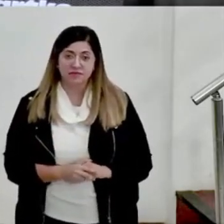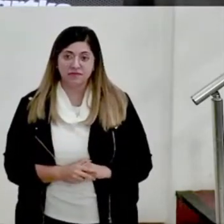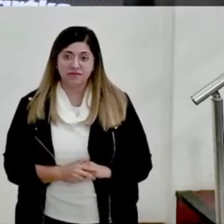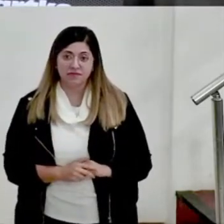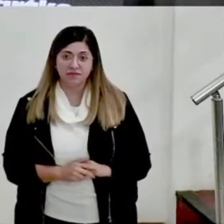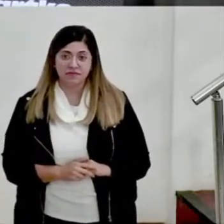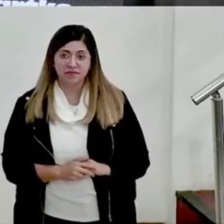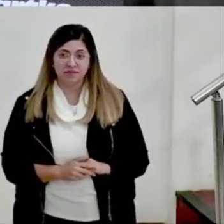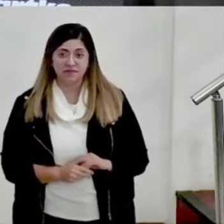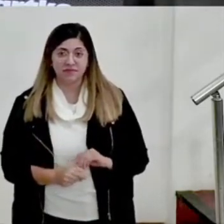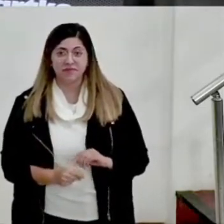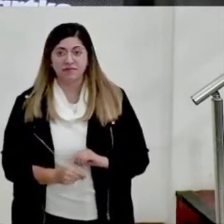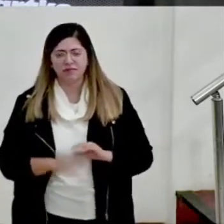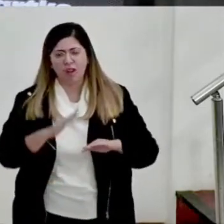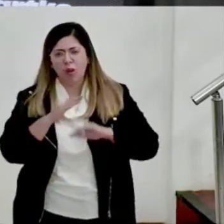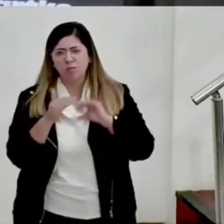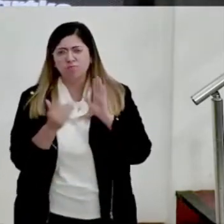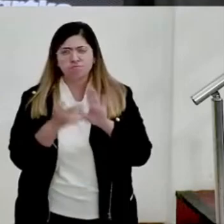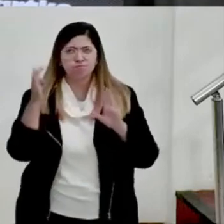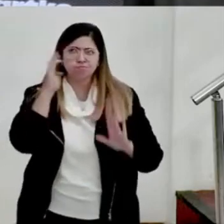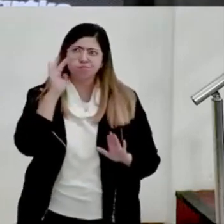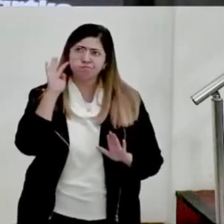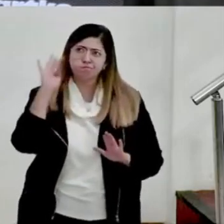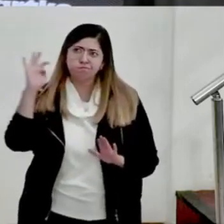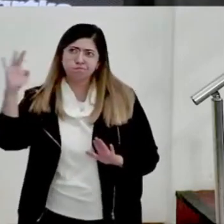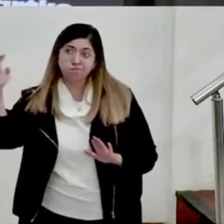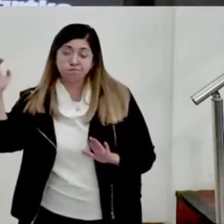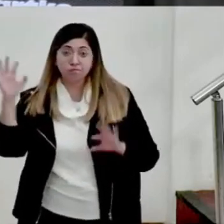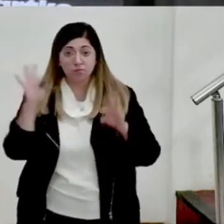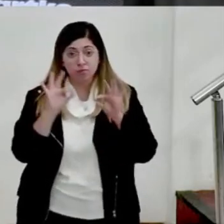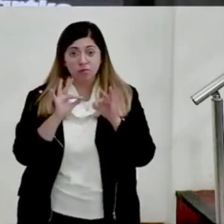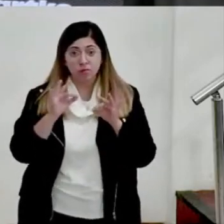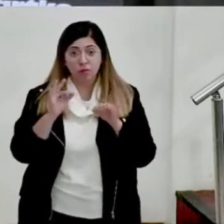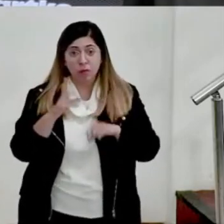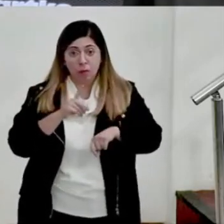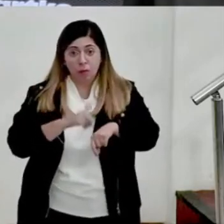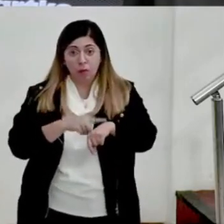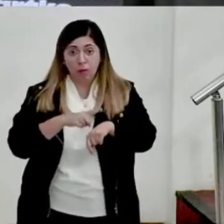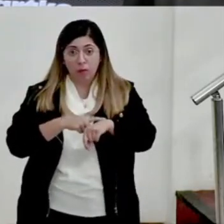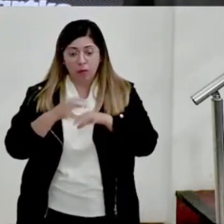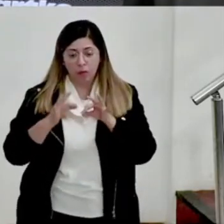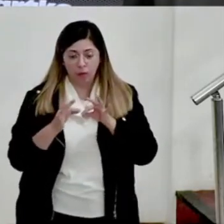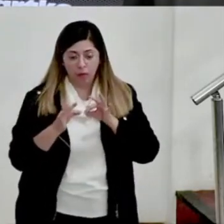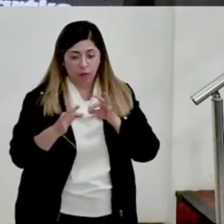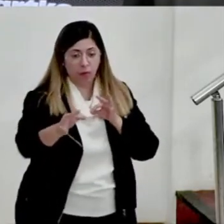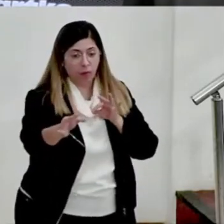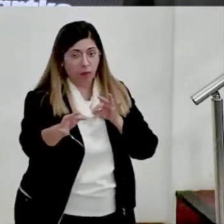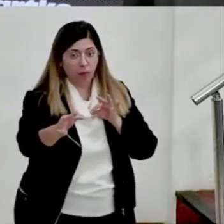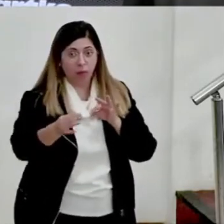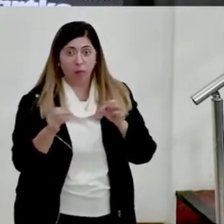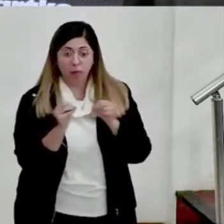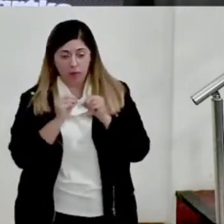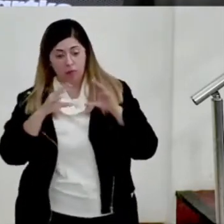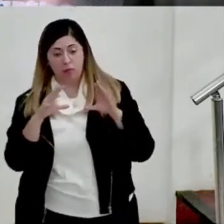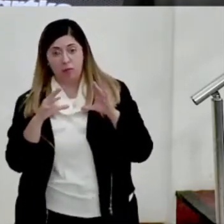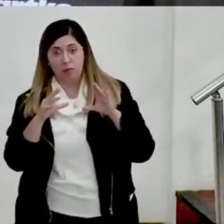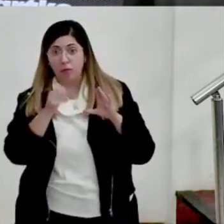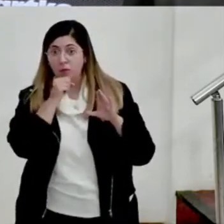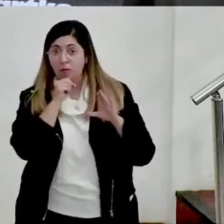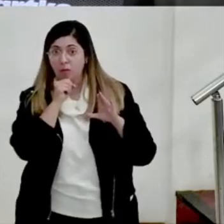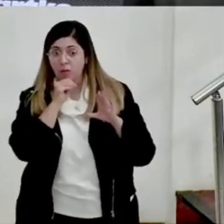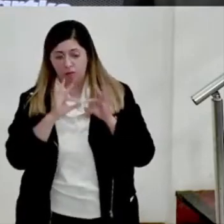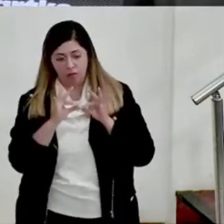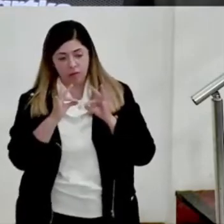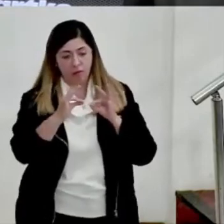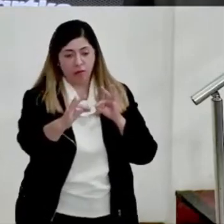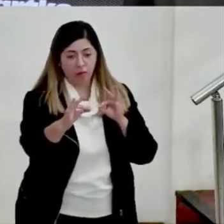todo mundo sempre imaginou que havia uma linha do tempo da criação, velha criação, e uma linha do